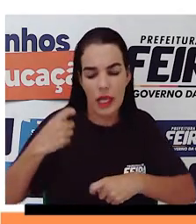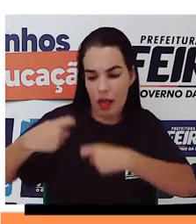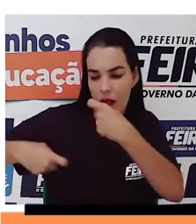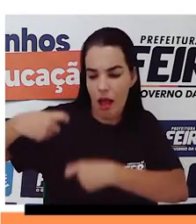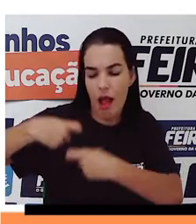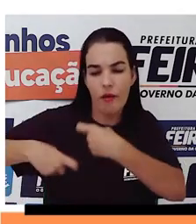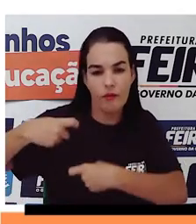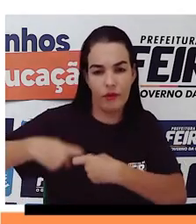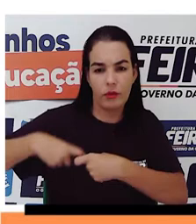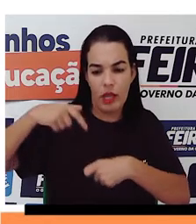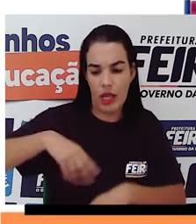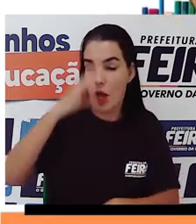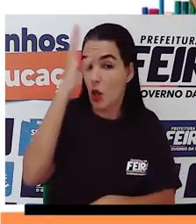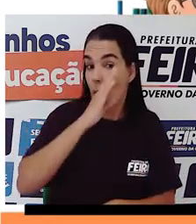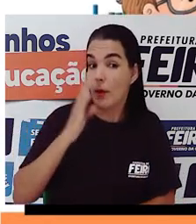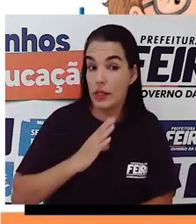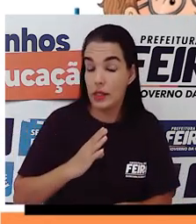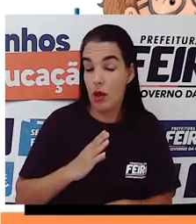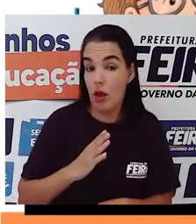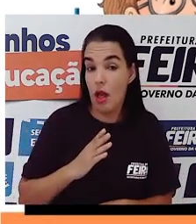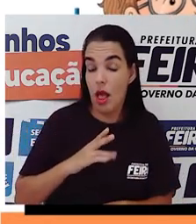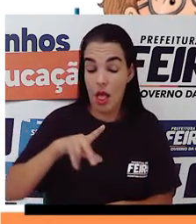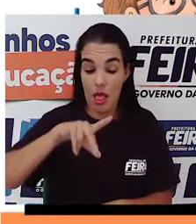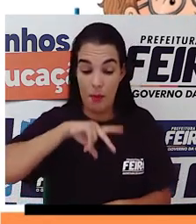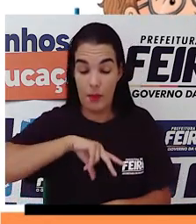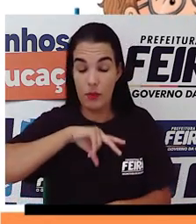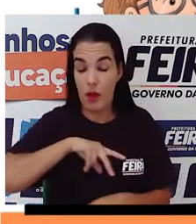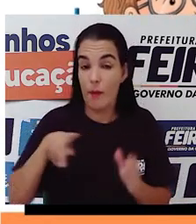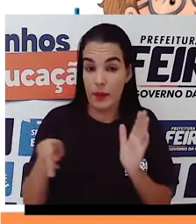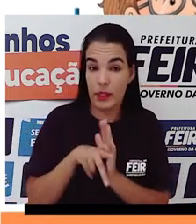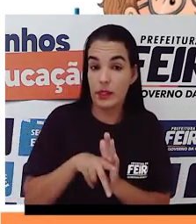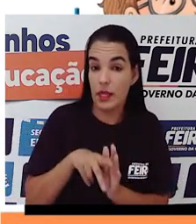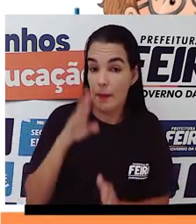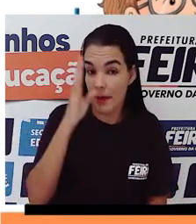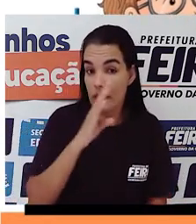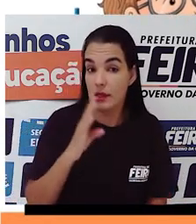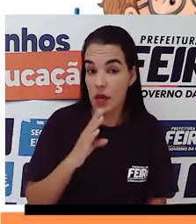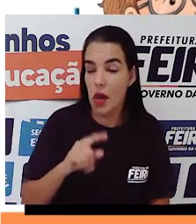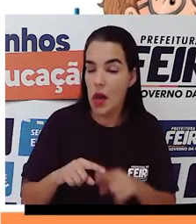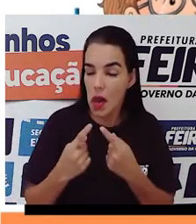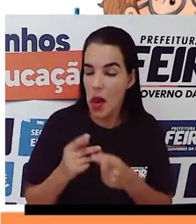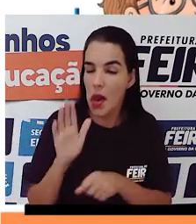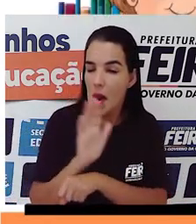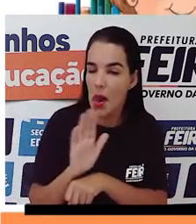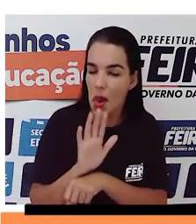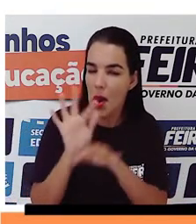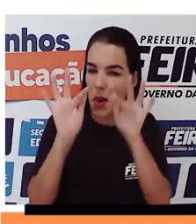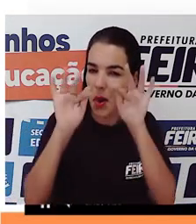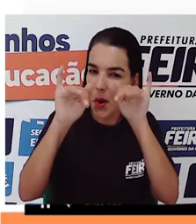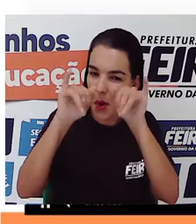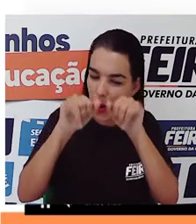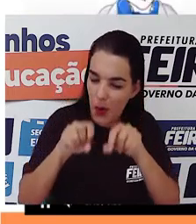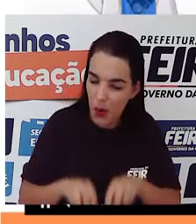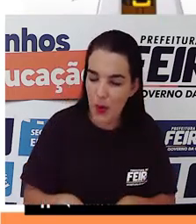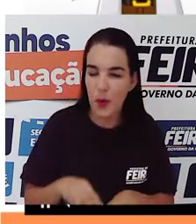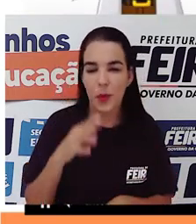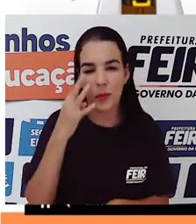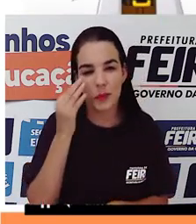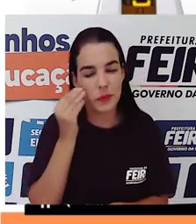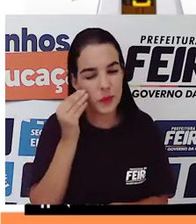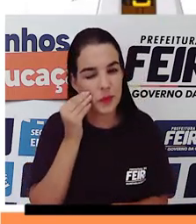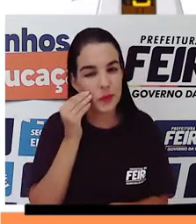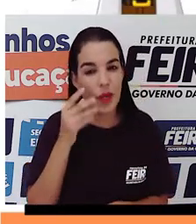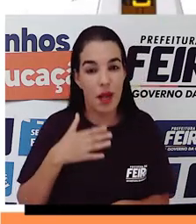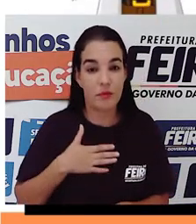no Brasil durante o período colonial? Então, assista esse vídeo até o final que eu vou te mostrar. Eu sou